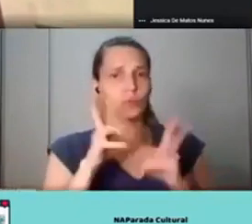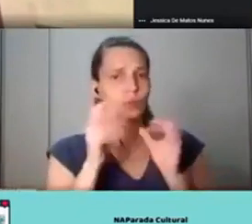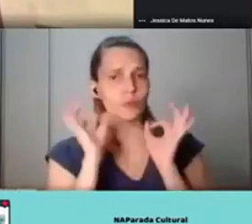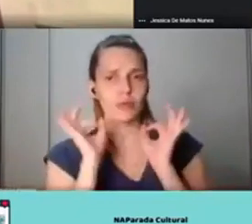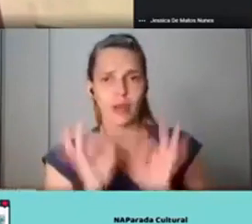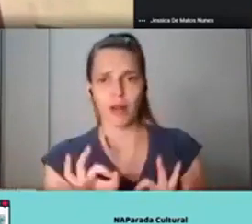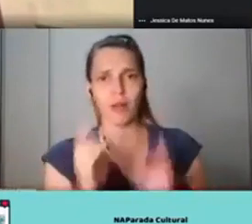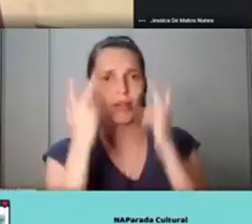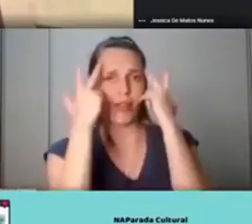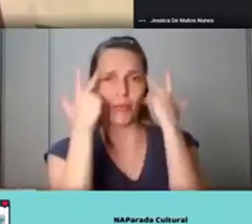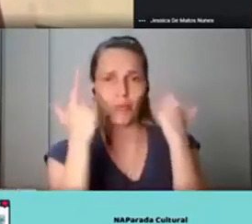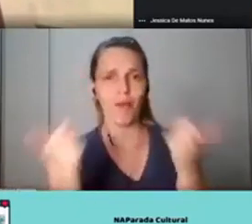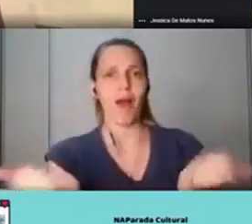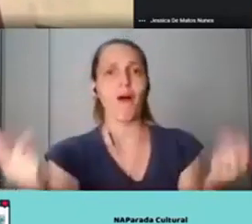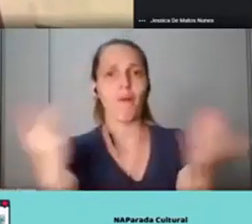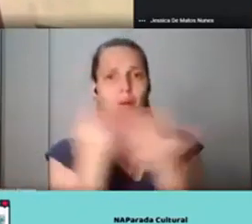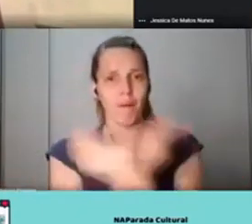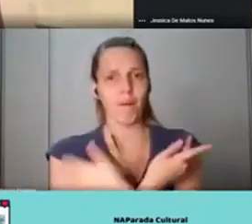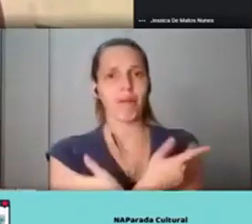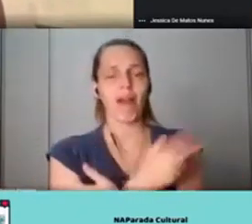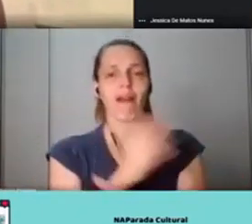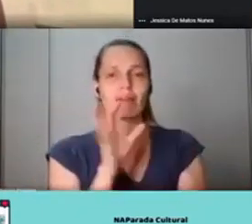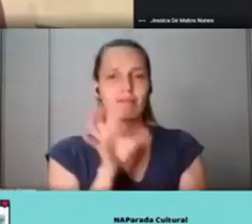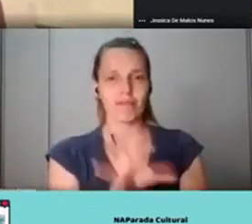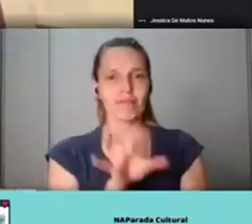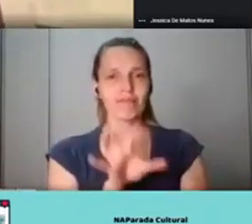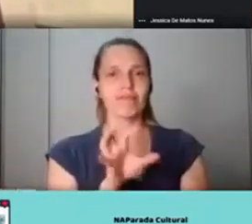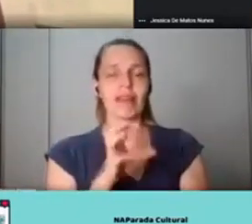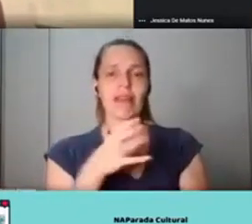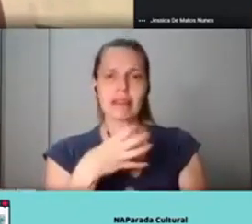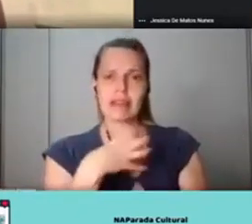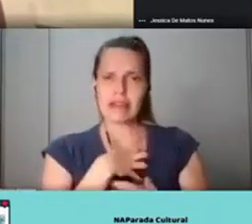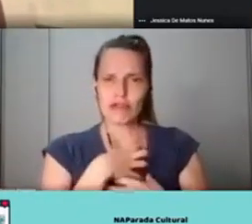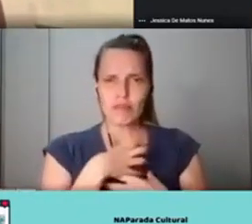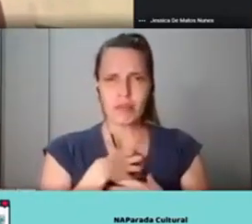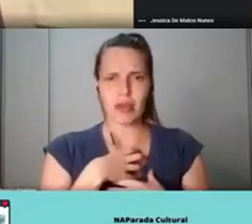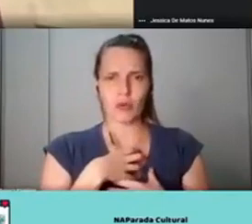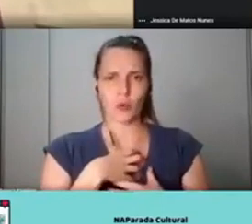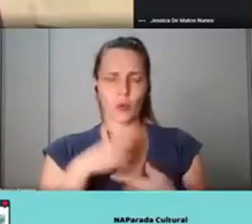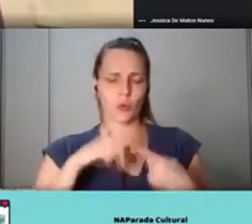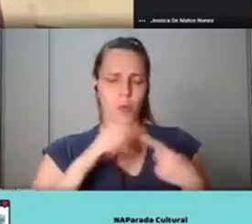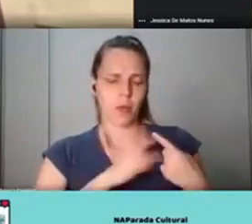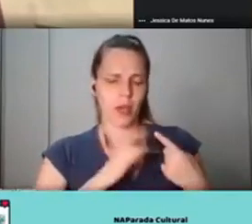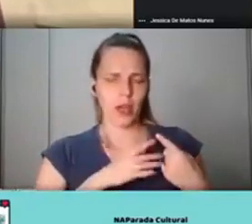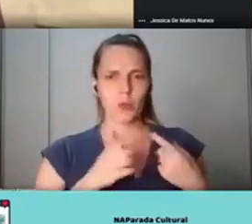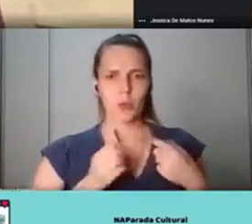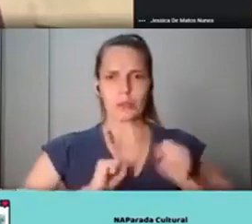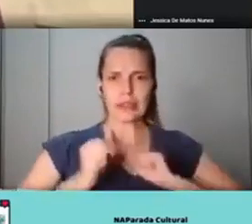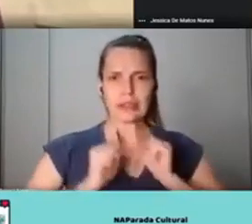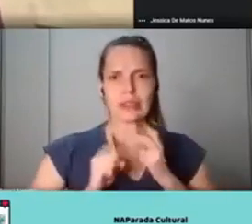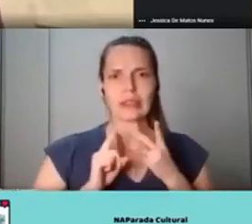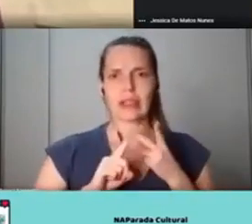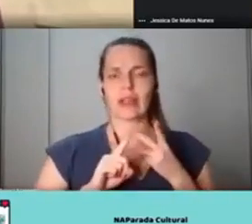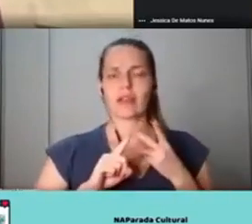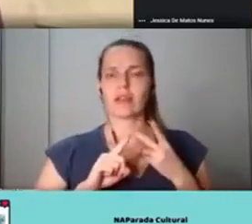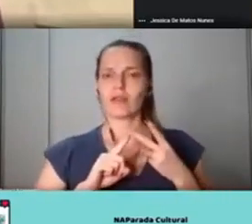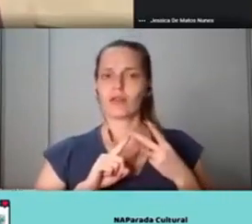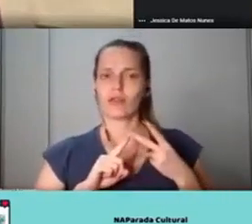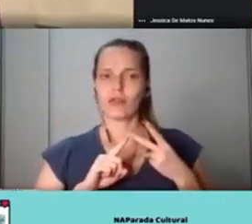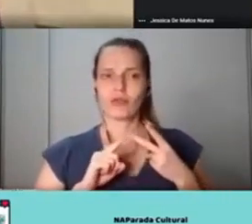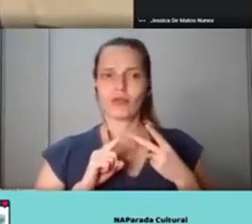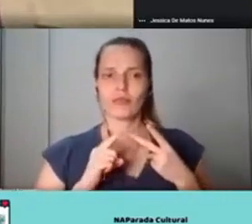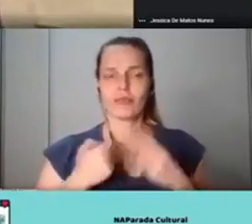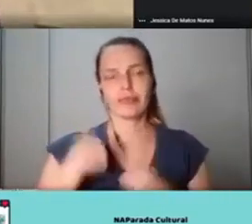acontecer, né? Esse sentimento assim de medo, de ansiedade. Né? Fico pensando